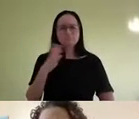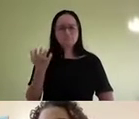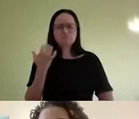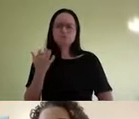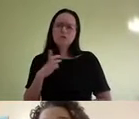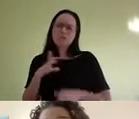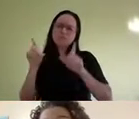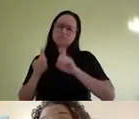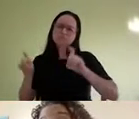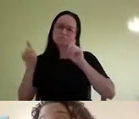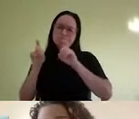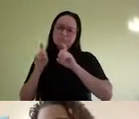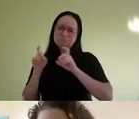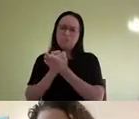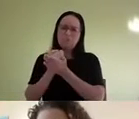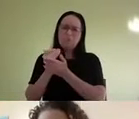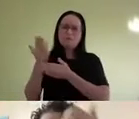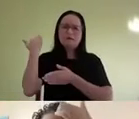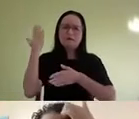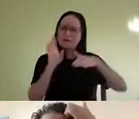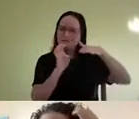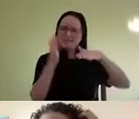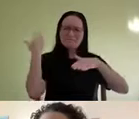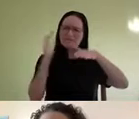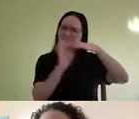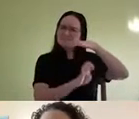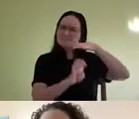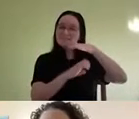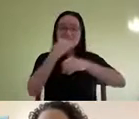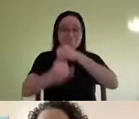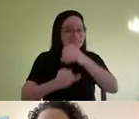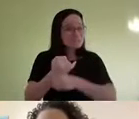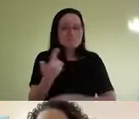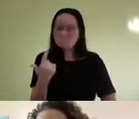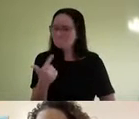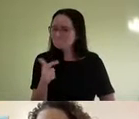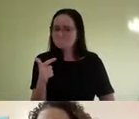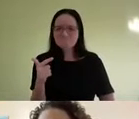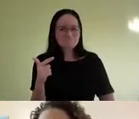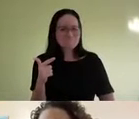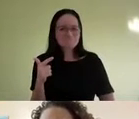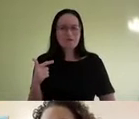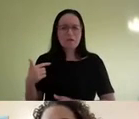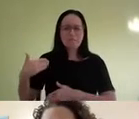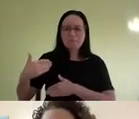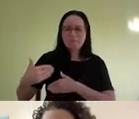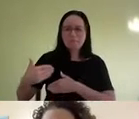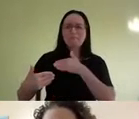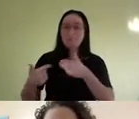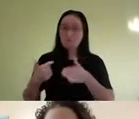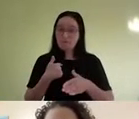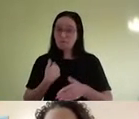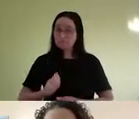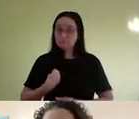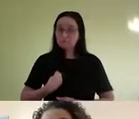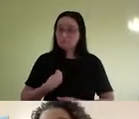época onde as empresas não tinham nem internet, então, eu comecei num movimento, eu falo que eu participei de dois movimentos